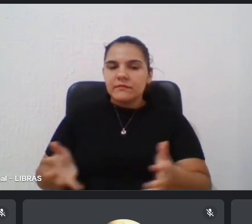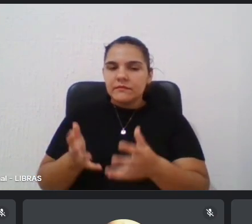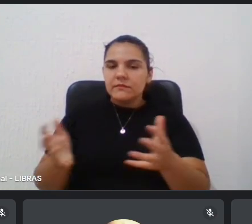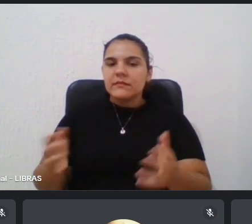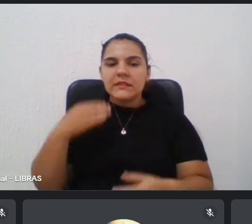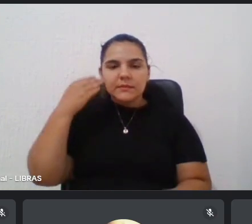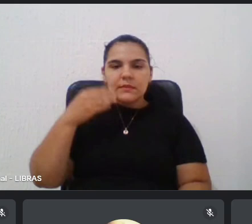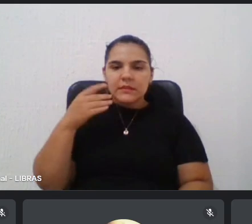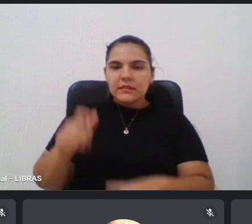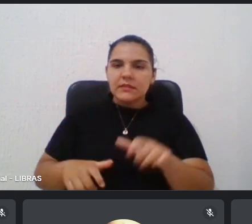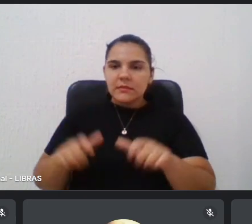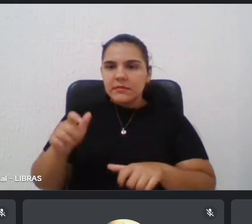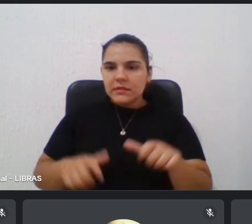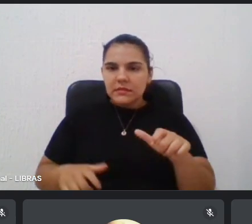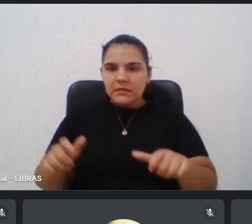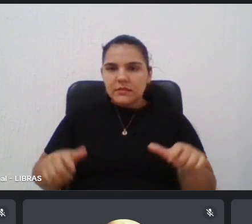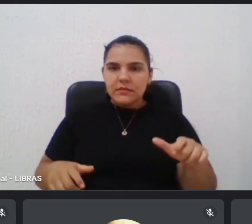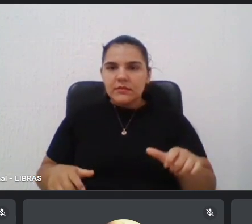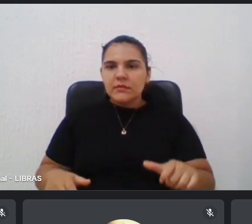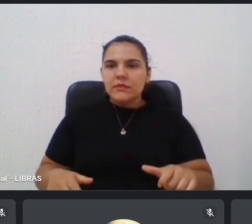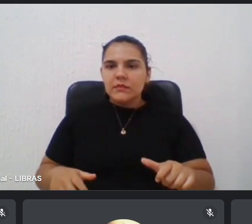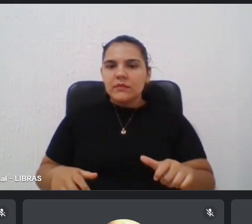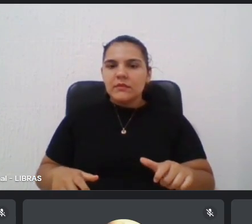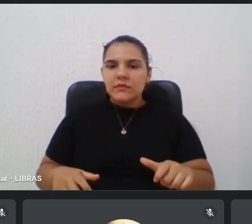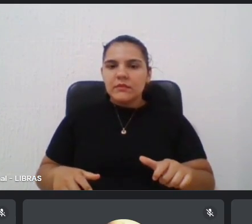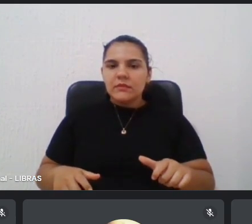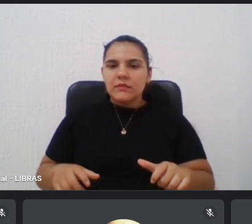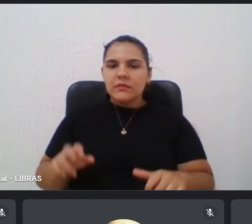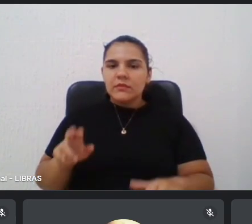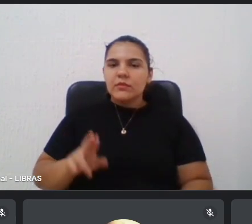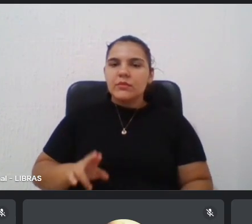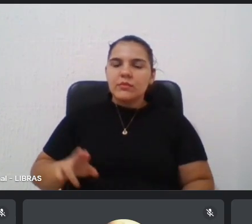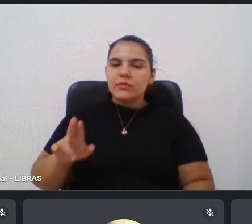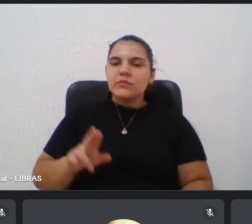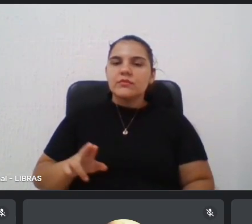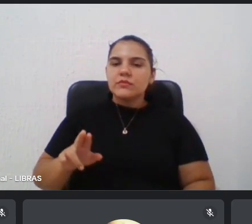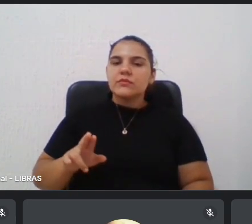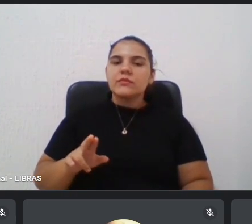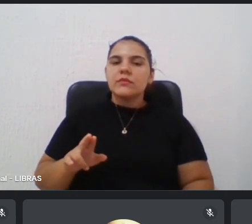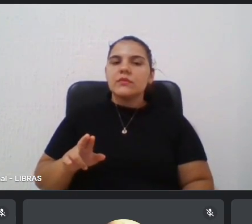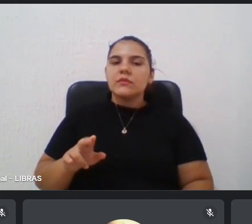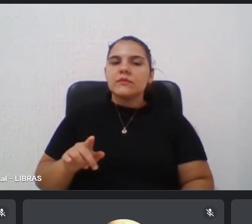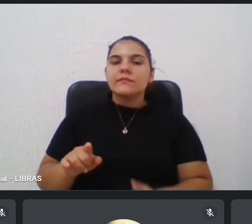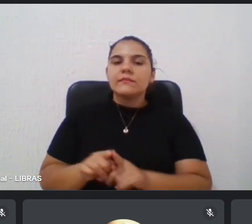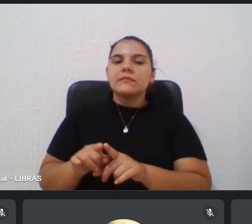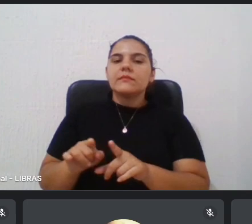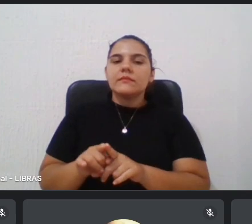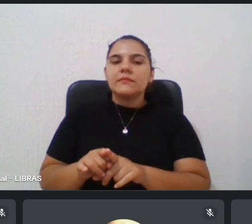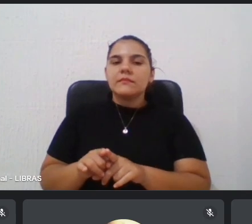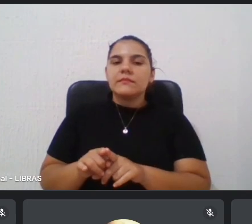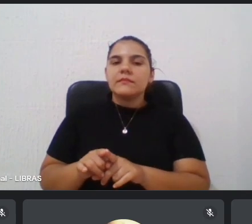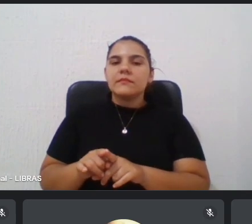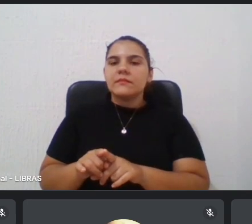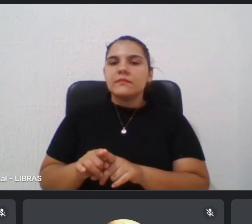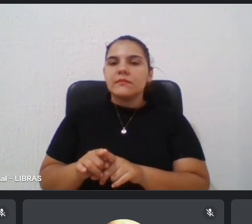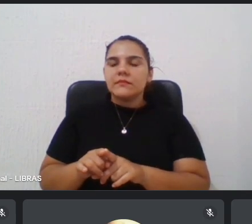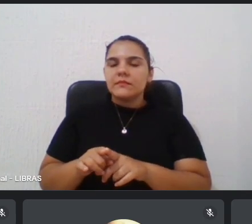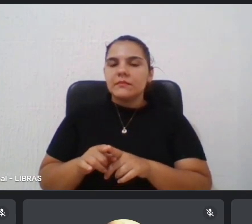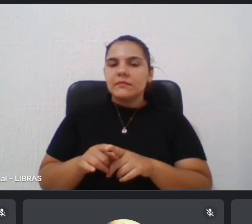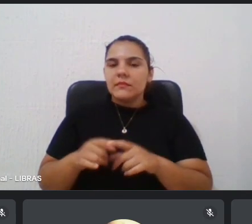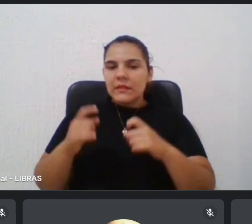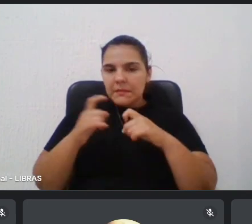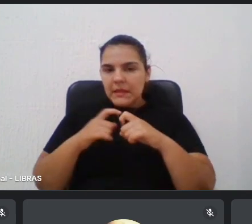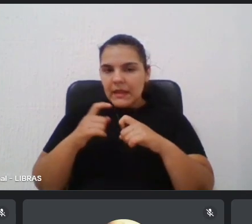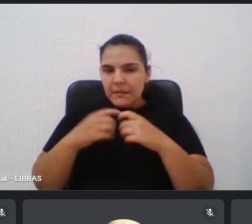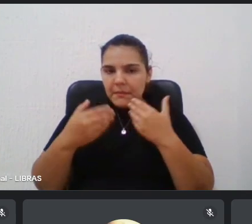um uso terapêutico também. A gente vem discutindo bastante. A gente tem vários núcleos, né? Eu sou coordenadora do Núcleo